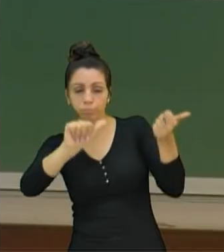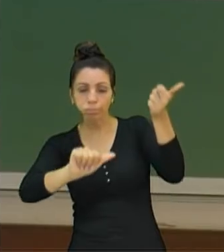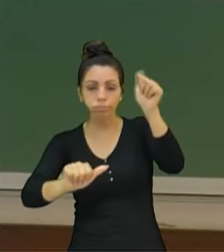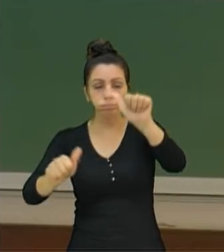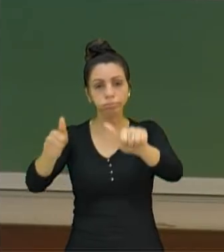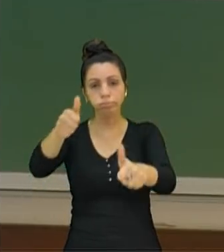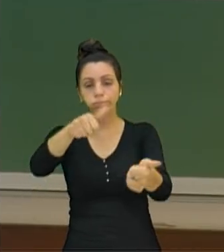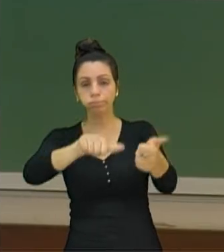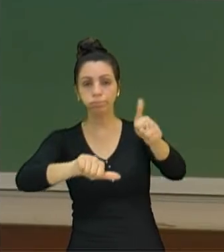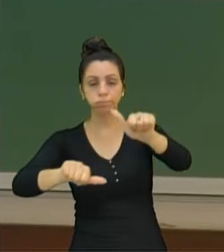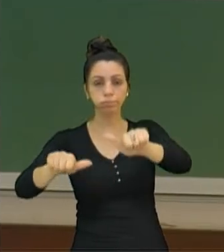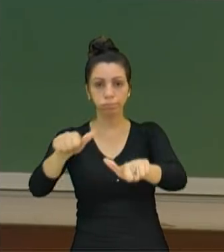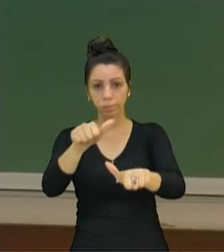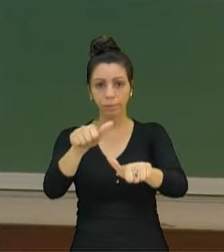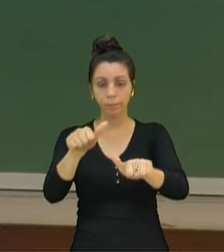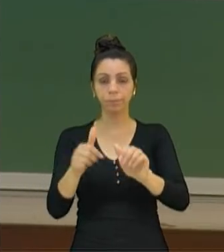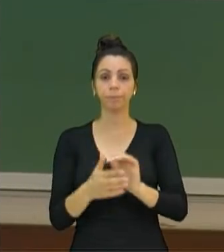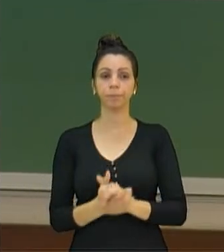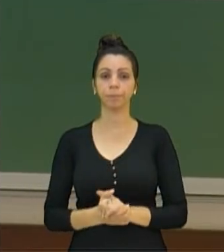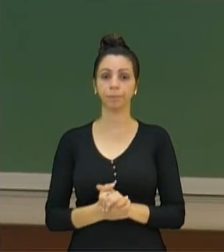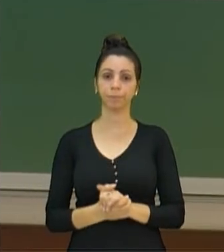no salto sincronizado.